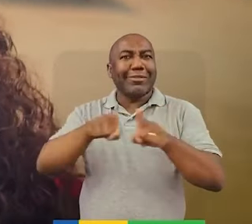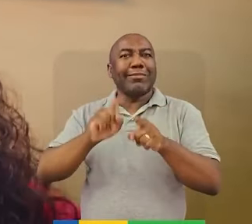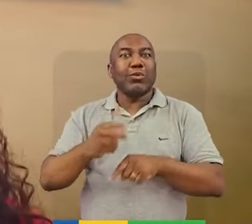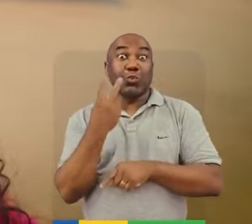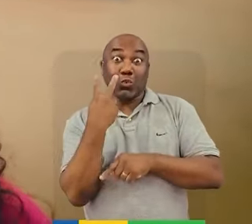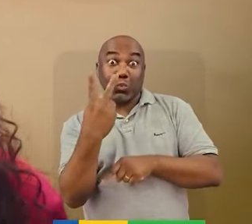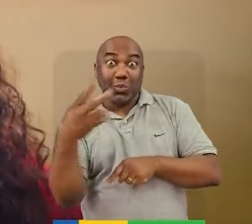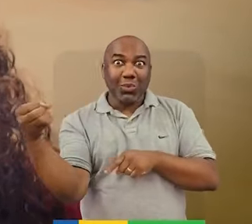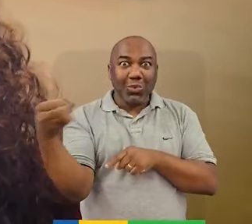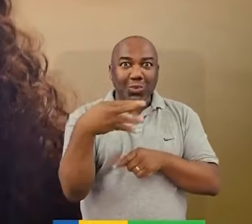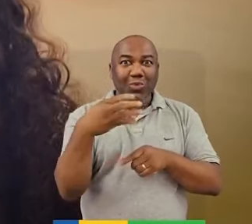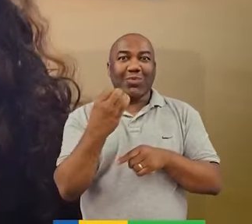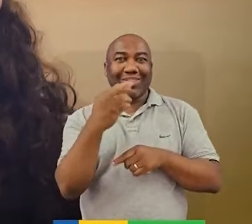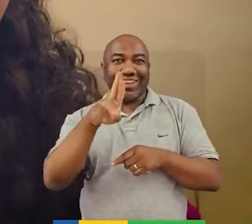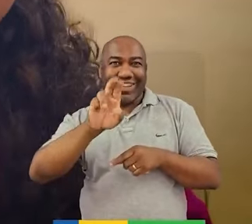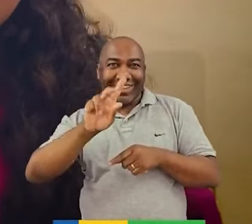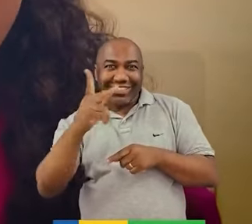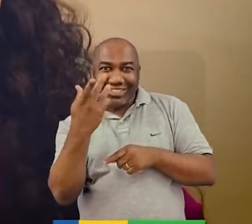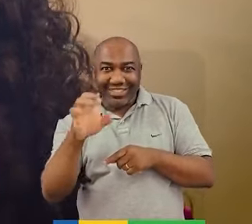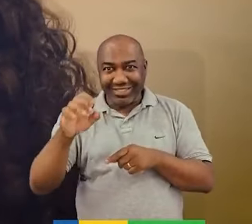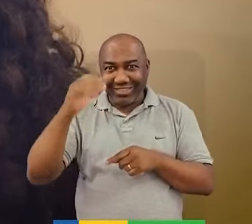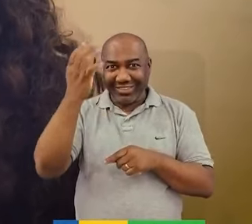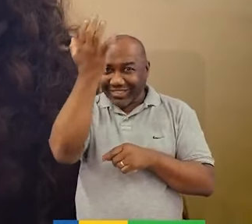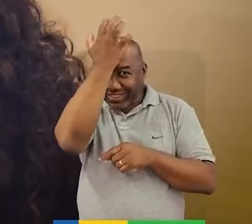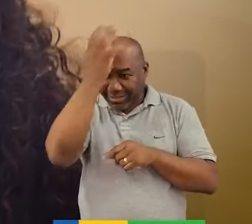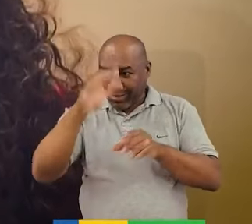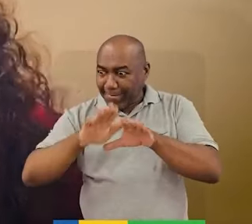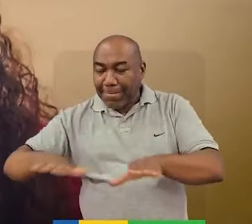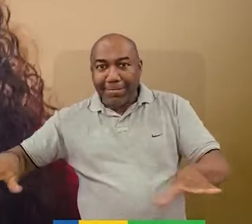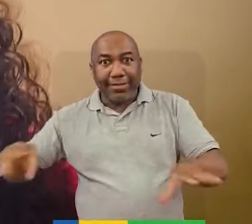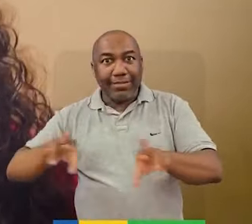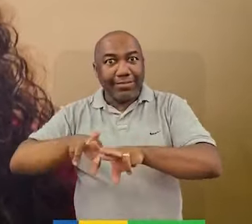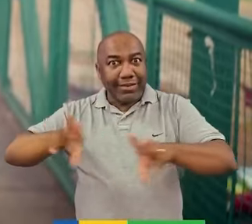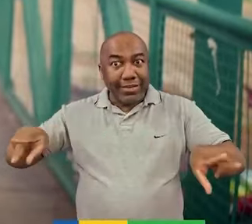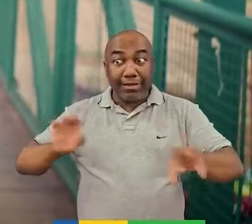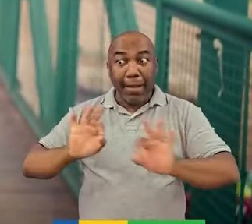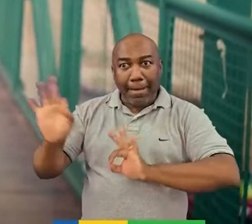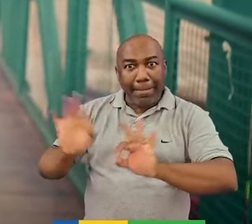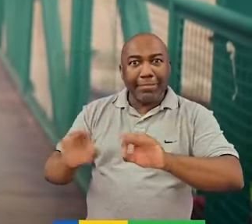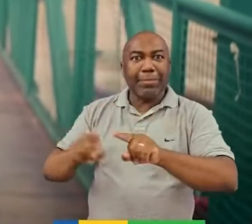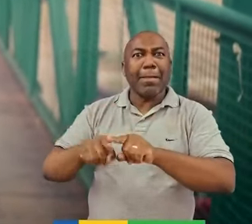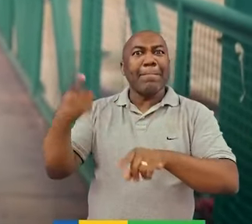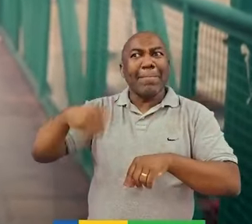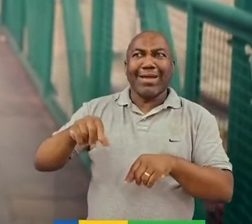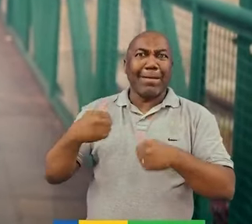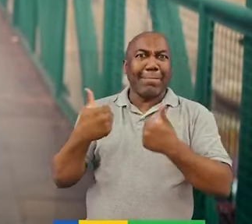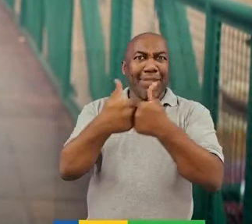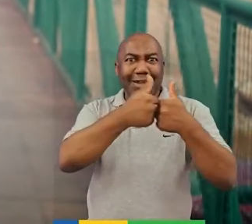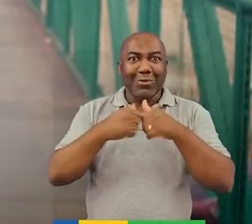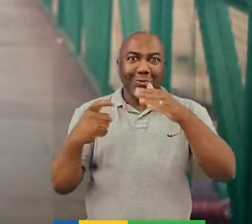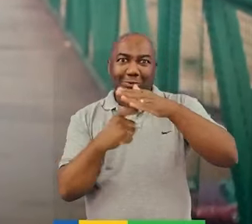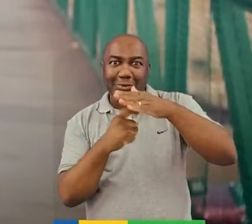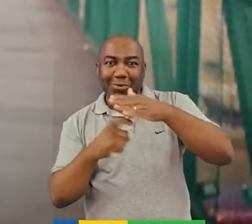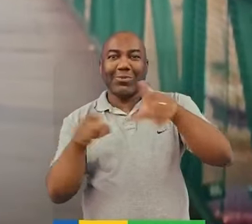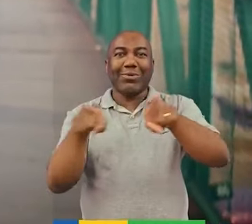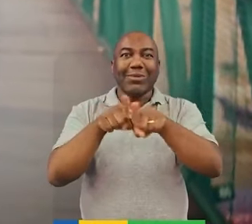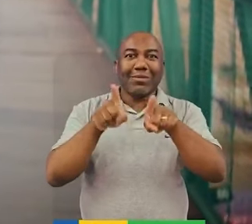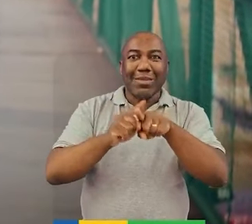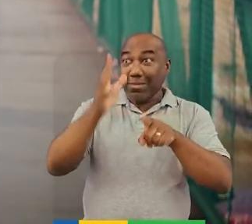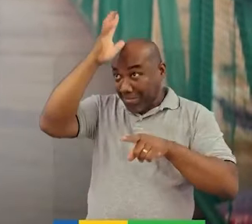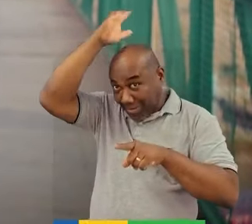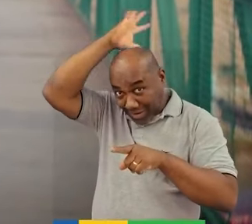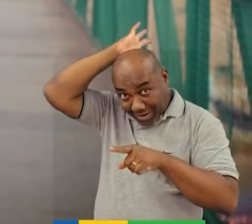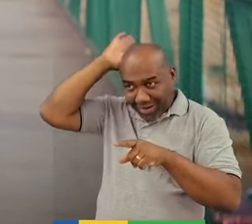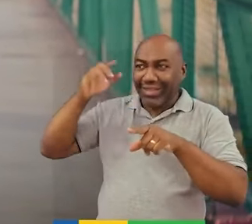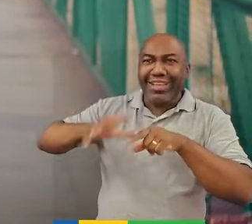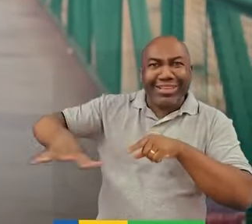de duas novas creches e uma praça novinha pra todo mundo aproveitar. Coxipó, Jardim Imperial, Parque Cuiabá,